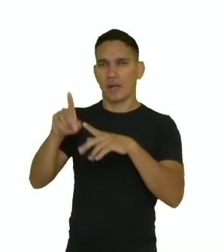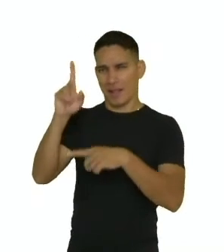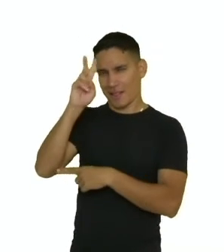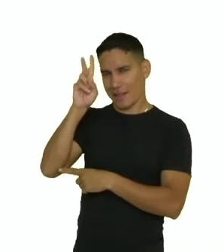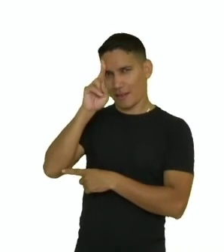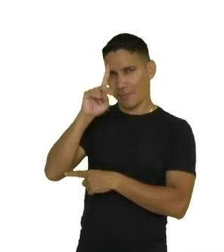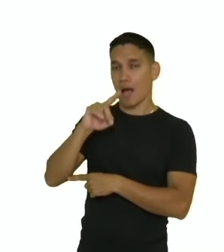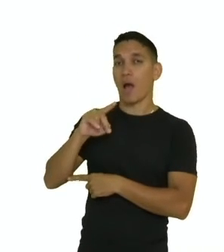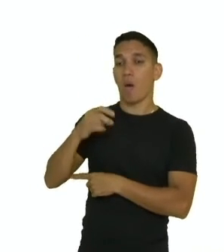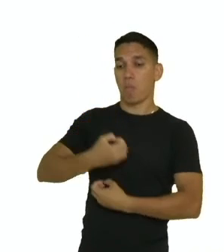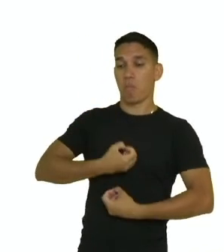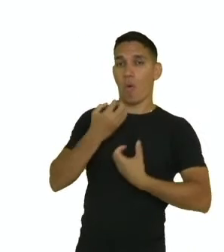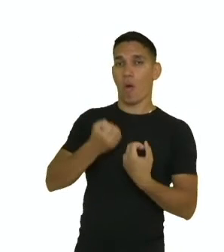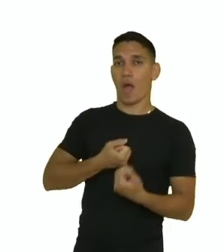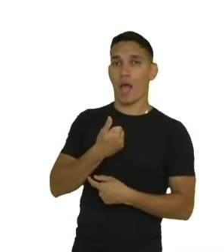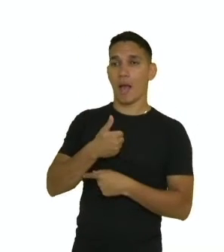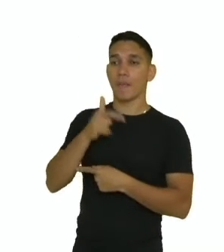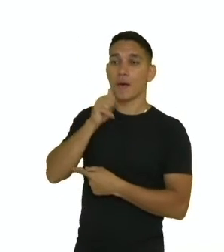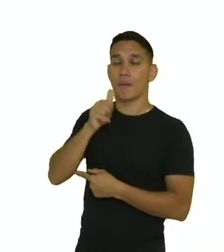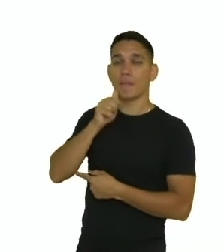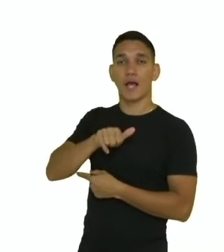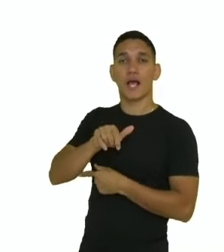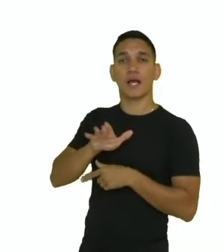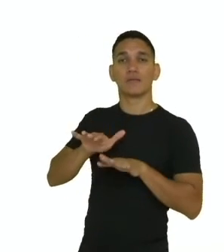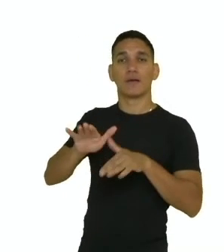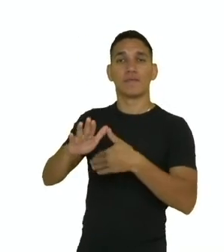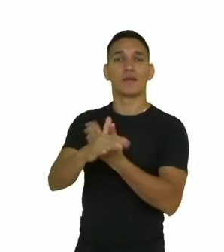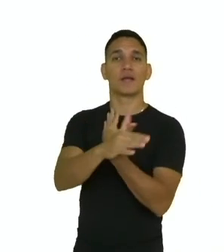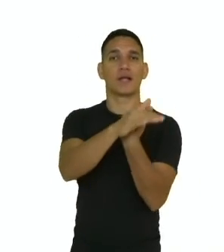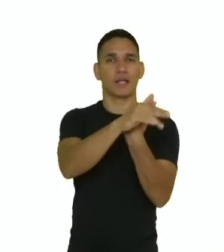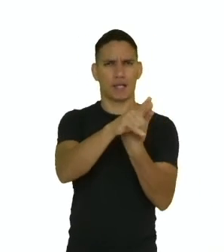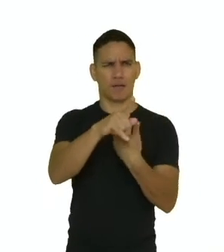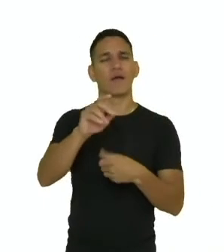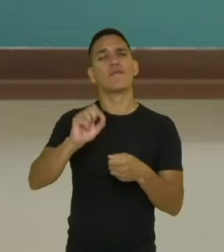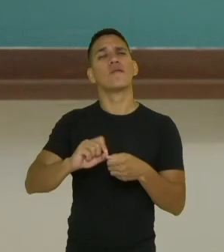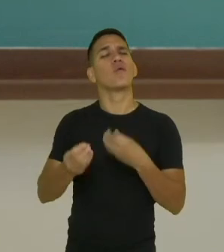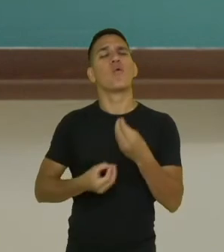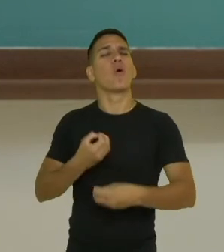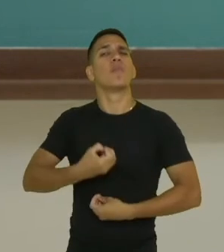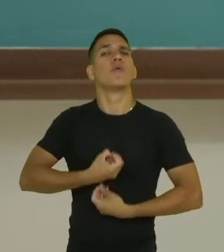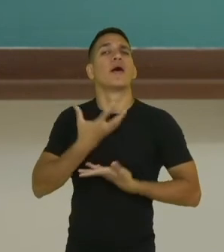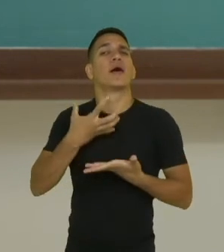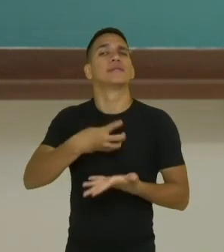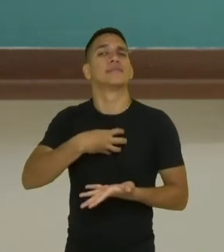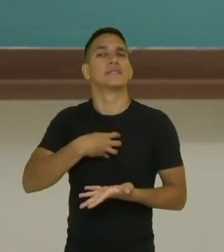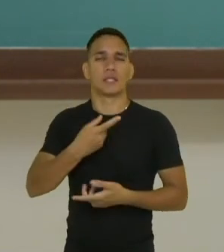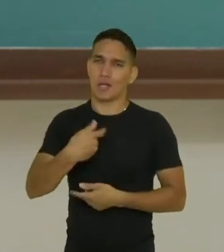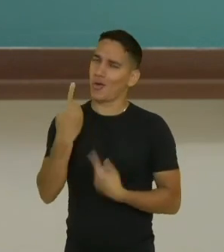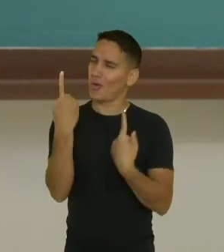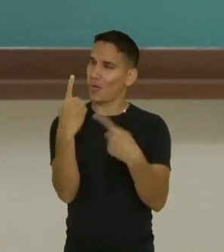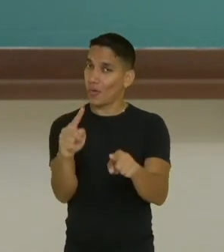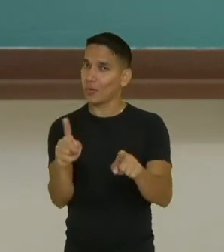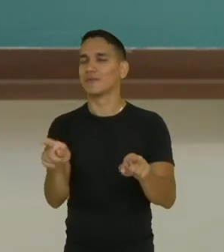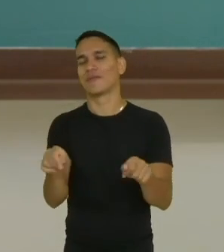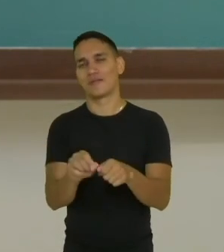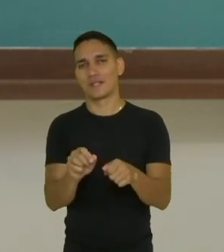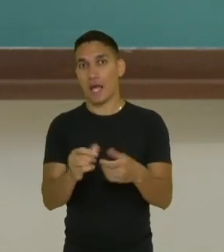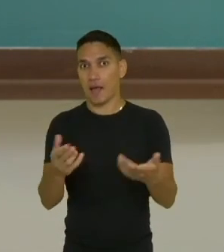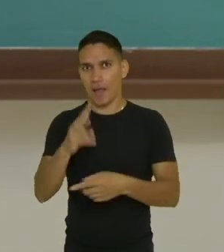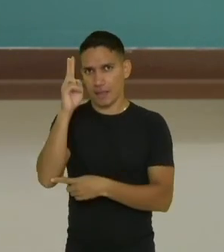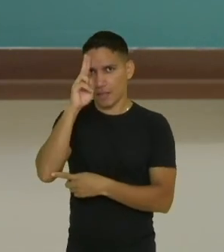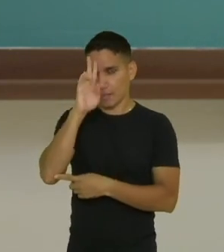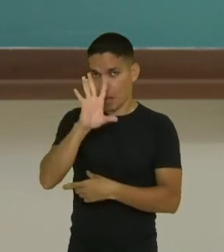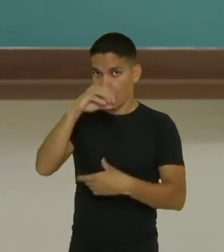lembra? Faça um desenho que representa as imagens e sensações que o poema te transmitiu. Mas o desafio aqui, lembre-se,